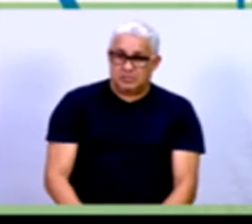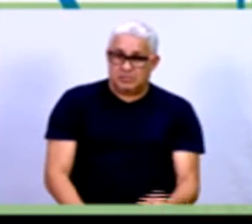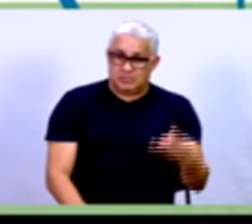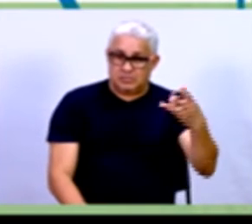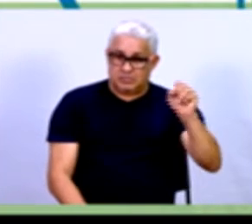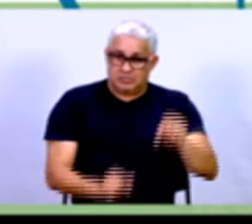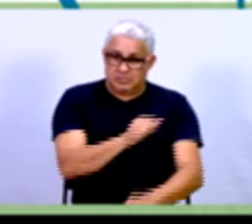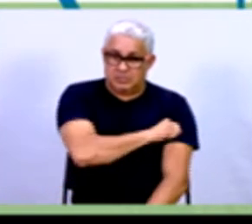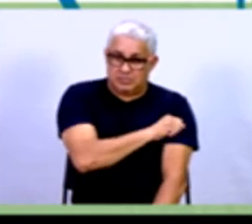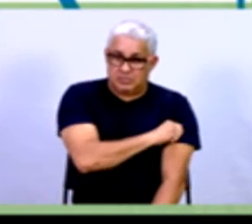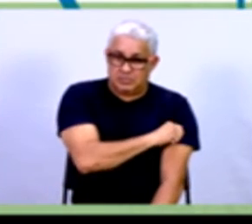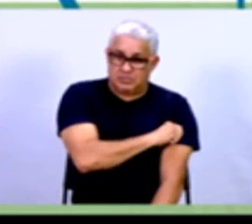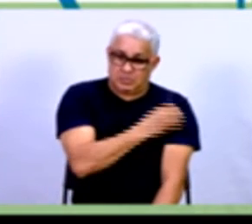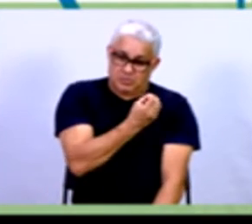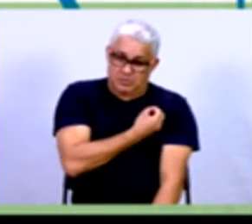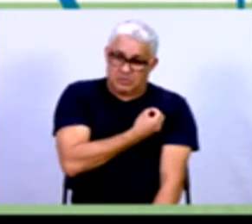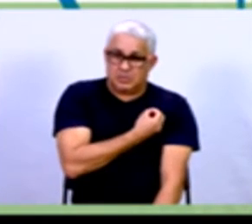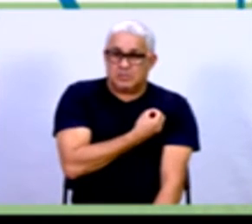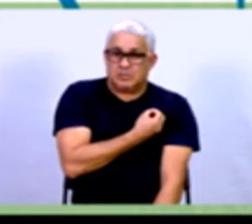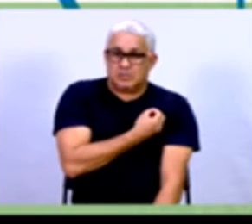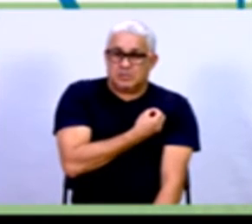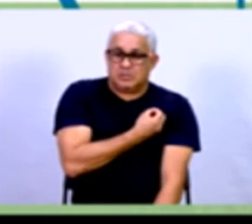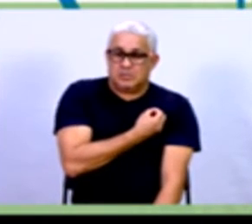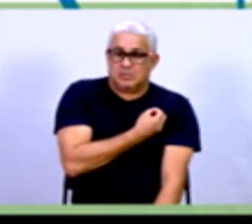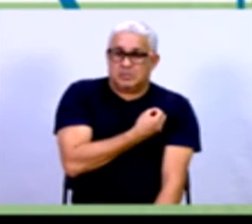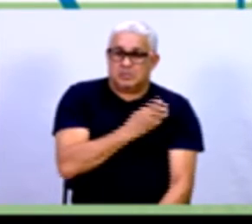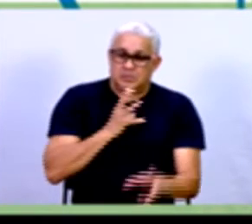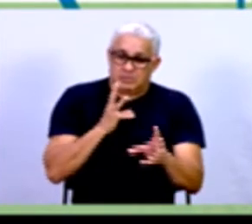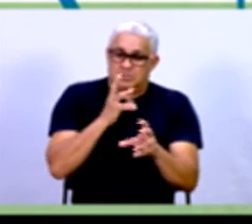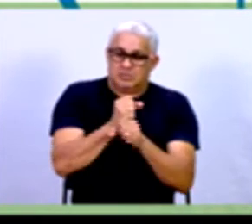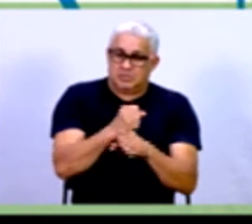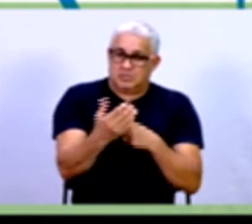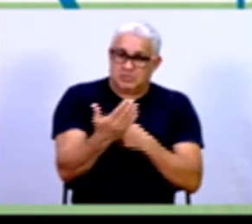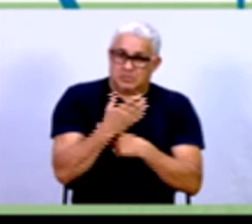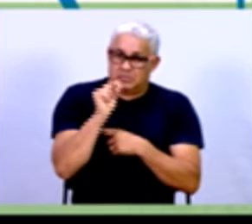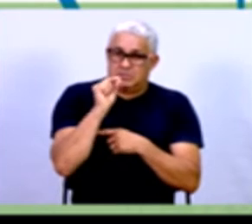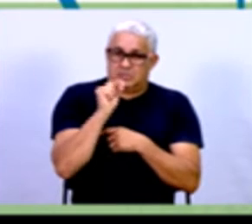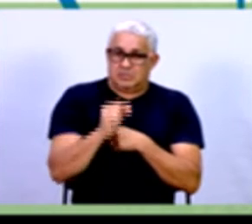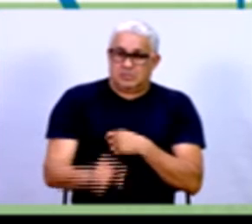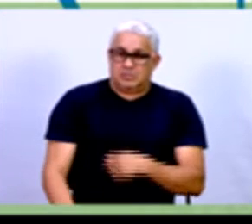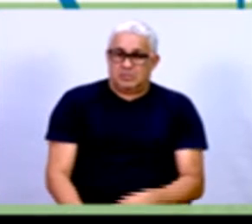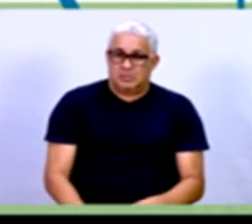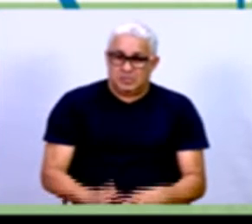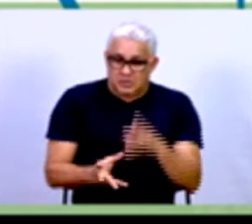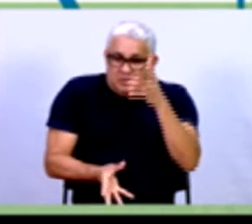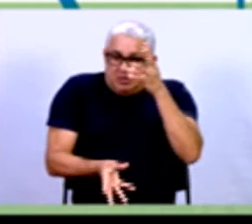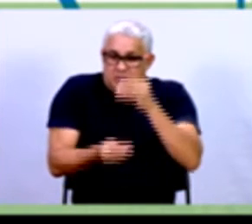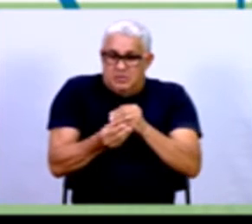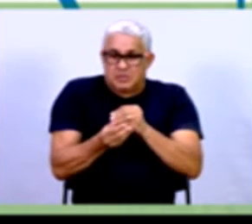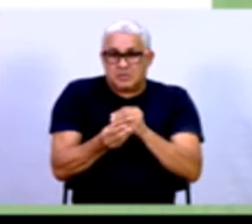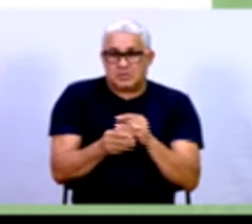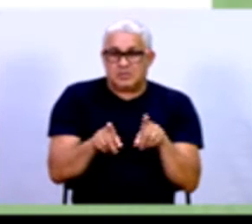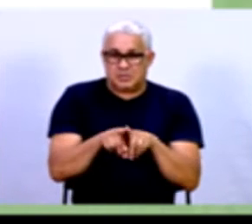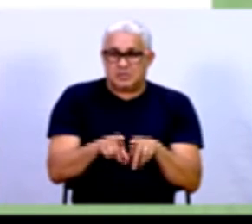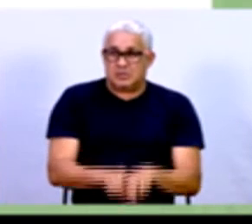alunos que tiraram até essa nota. Então, a frequência acumulada ajuda a gente a fazer meio que um resumo também, tá?